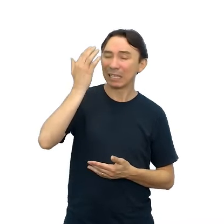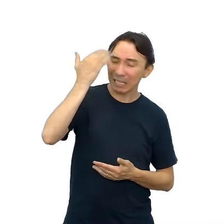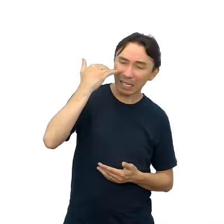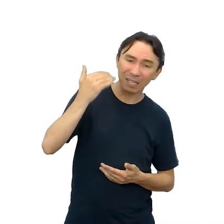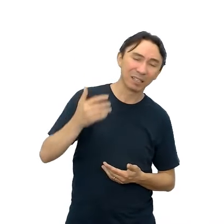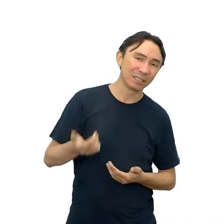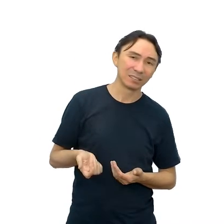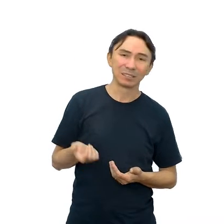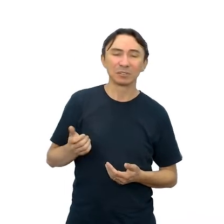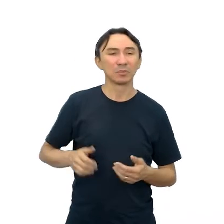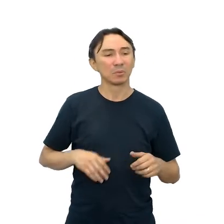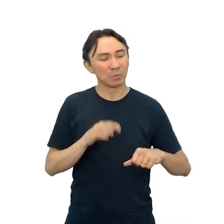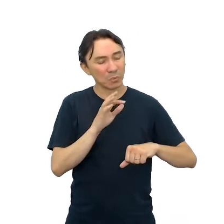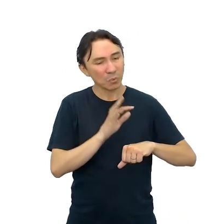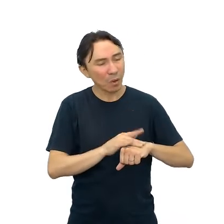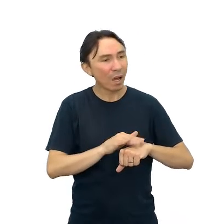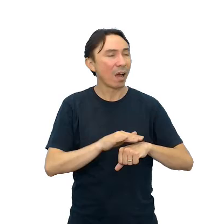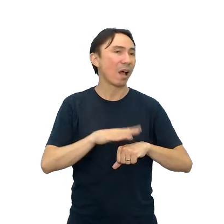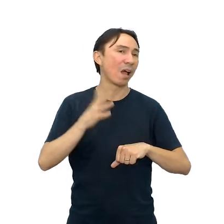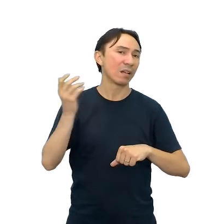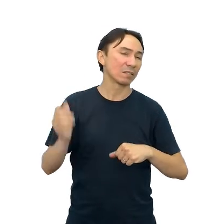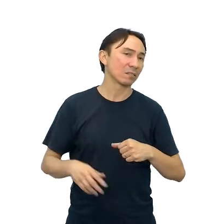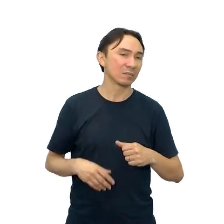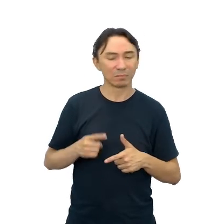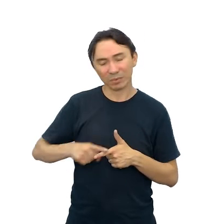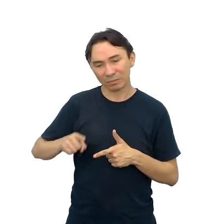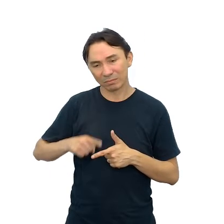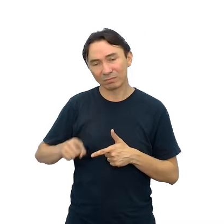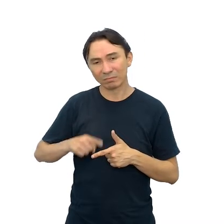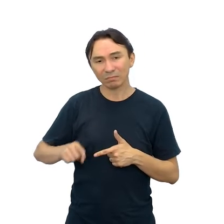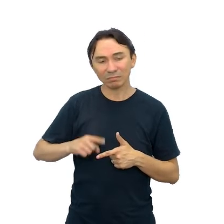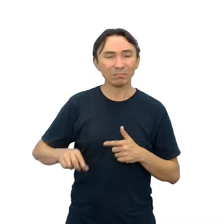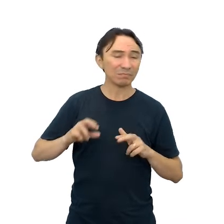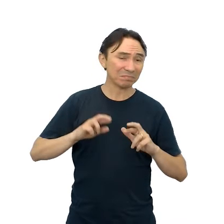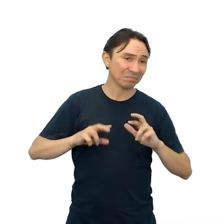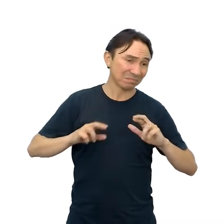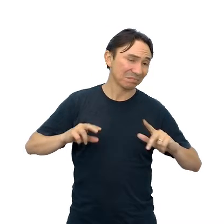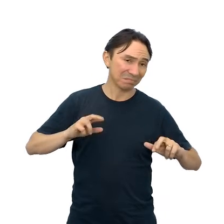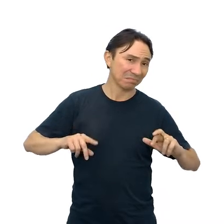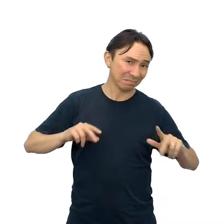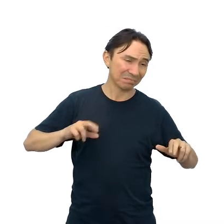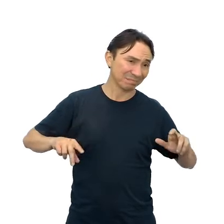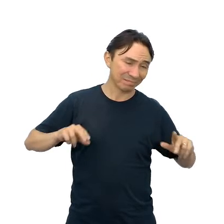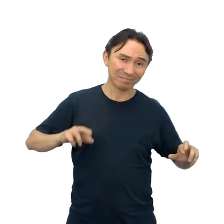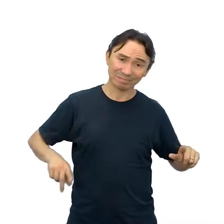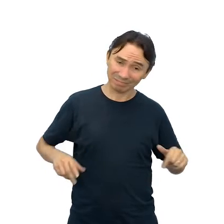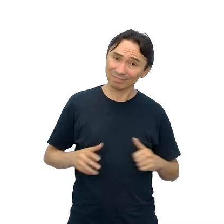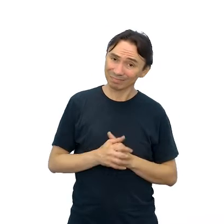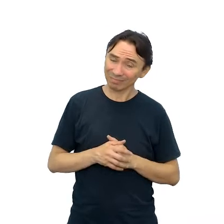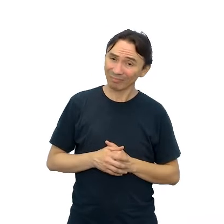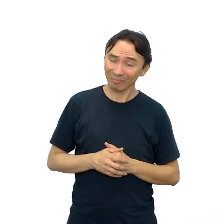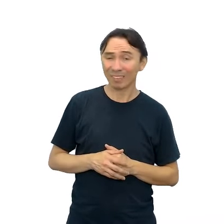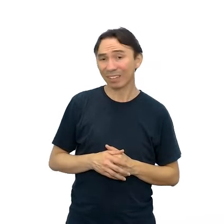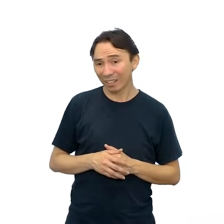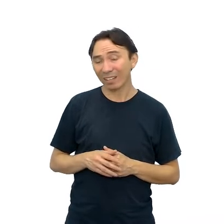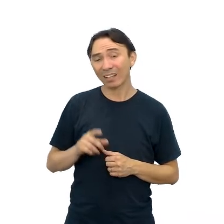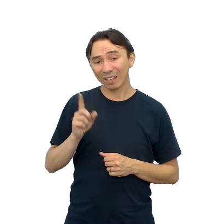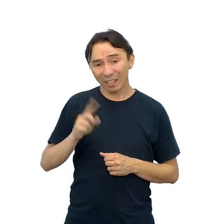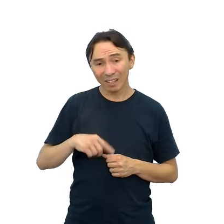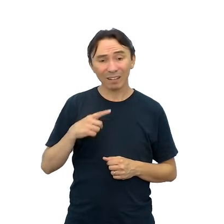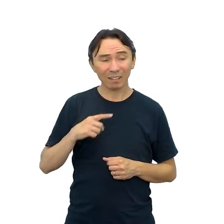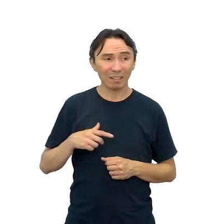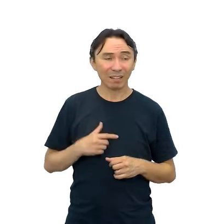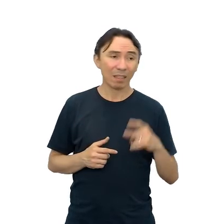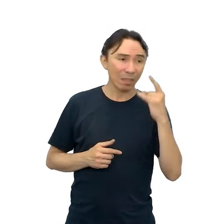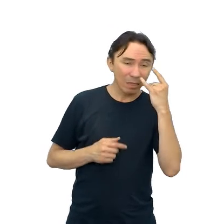fisiológicos, né, de disfunções fisiológicas, né? Então, esses são alguns pontos dos distratores que